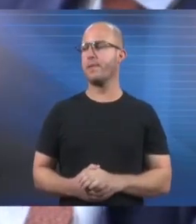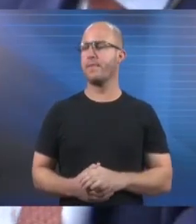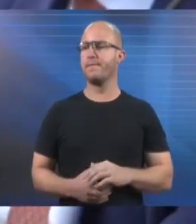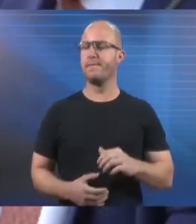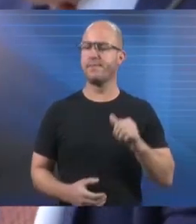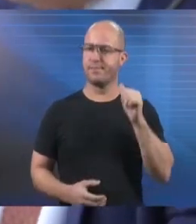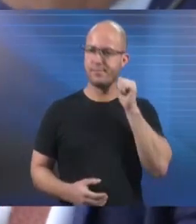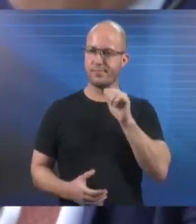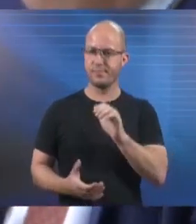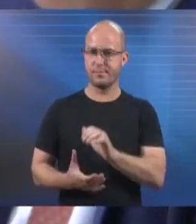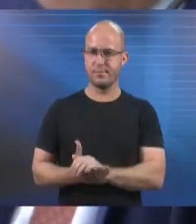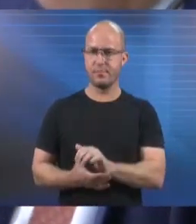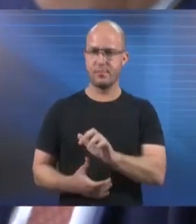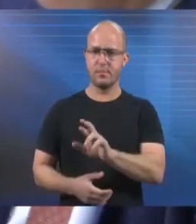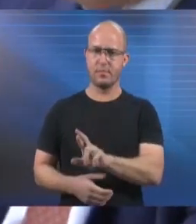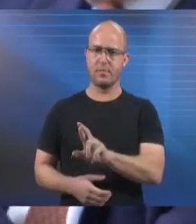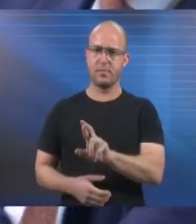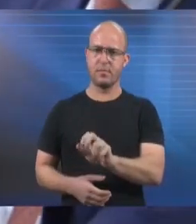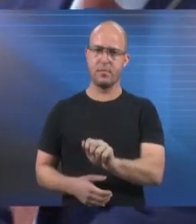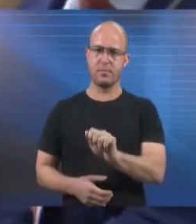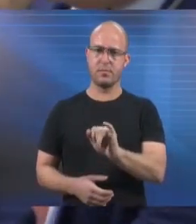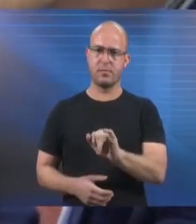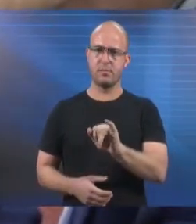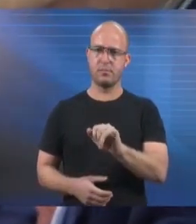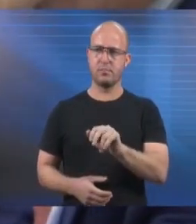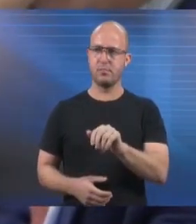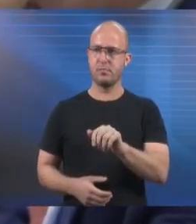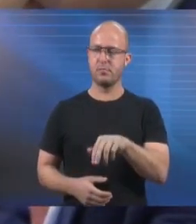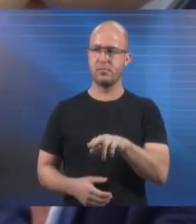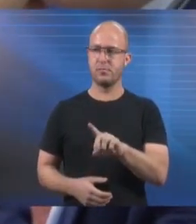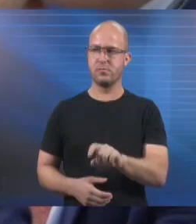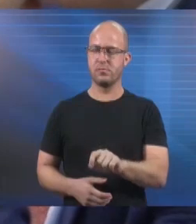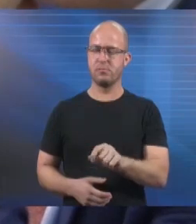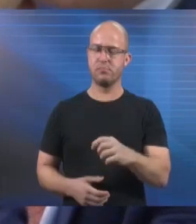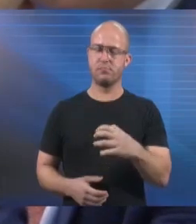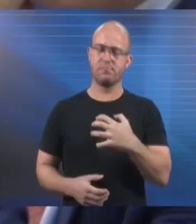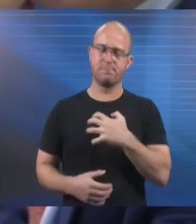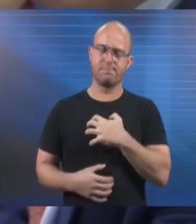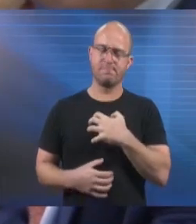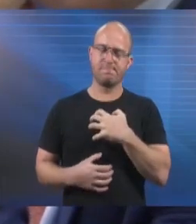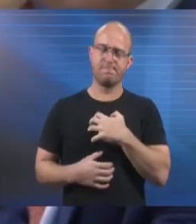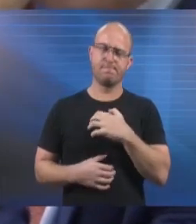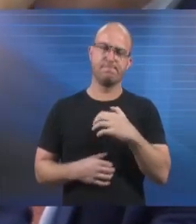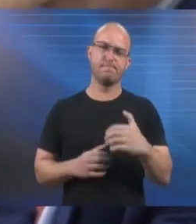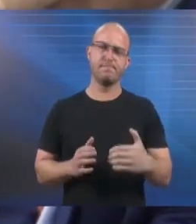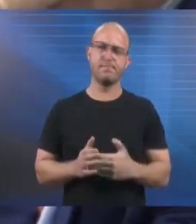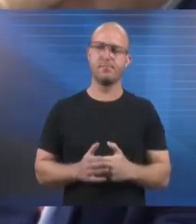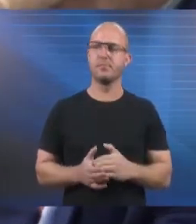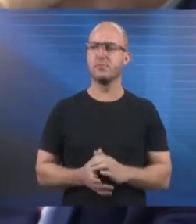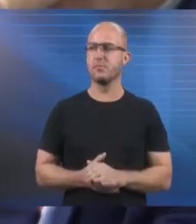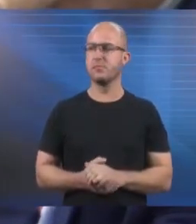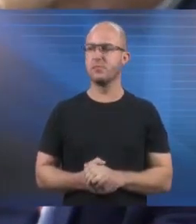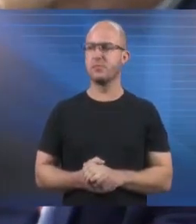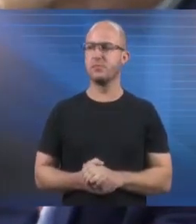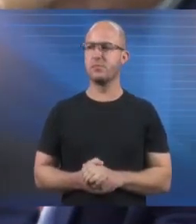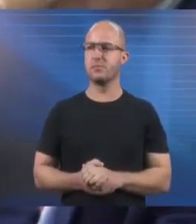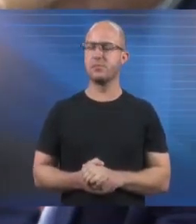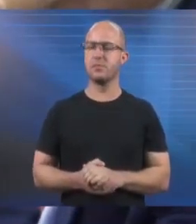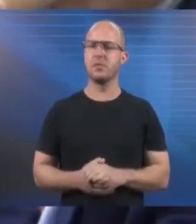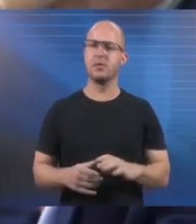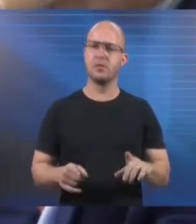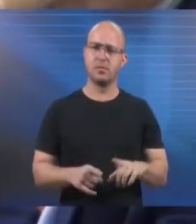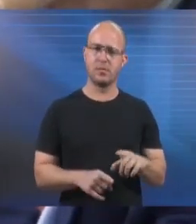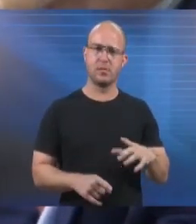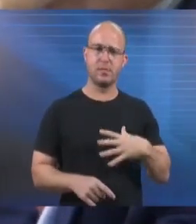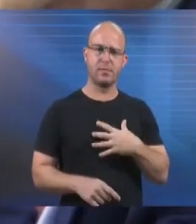esposa Raimunda Gorete Dantas recebam nossos sentimentos extensivo a seus